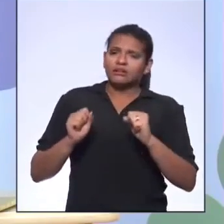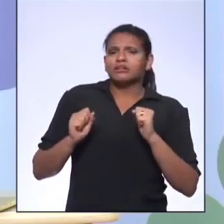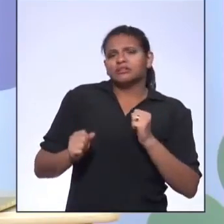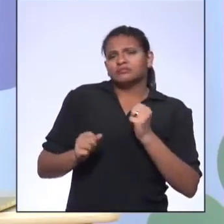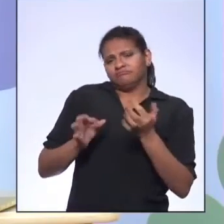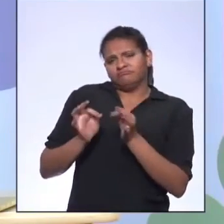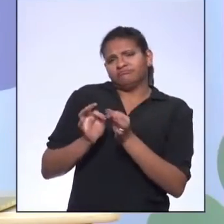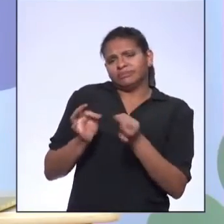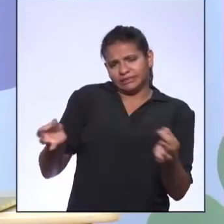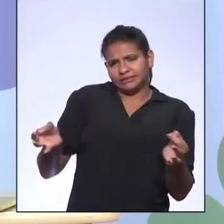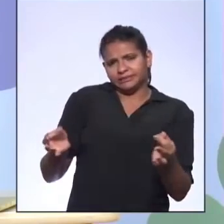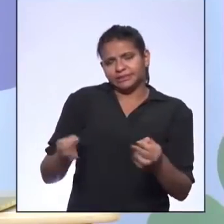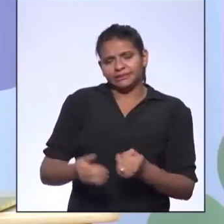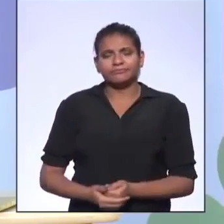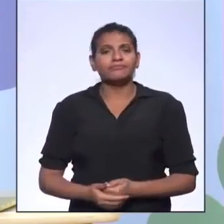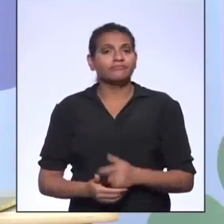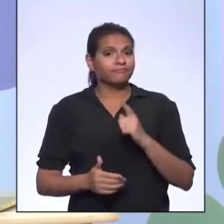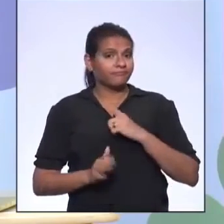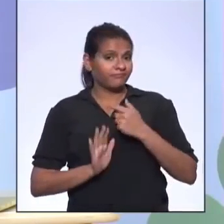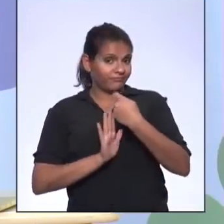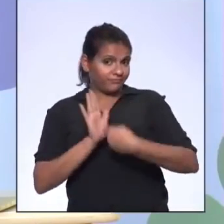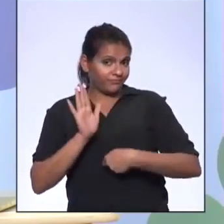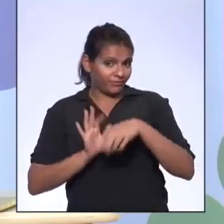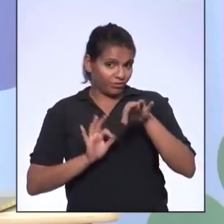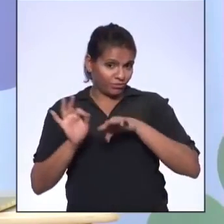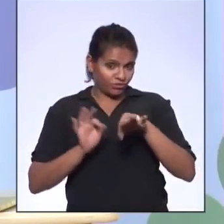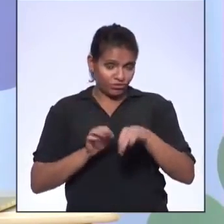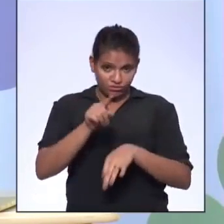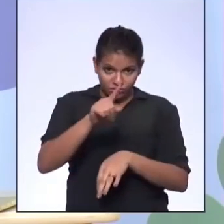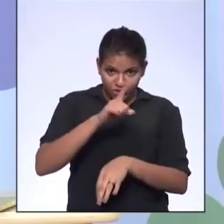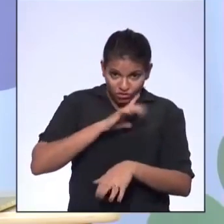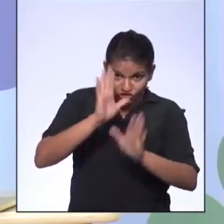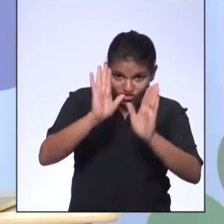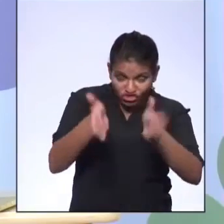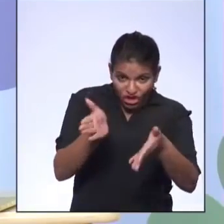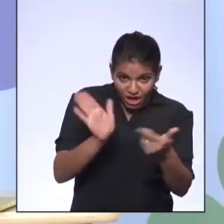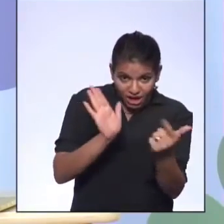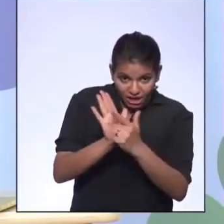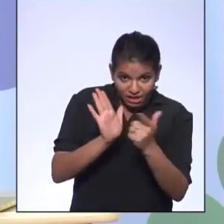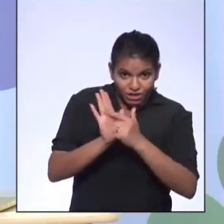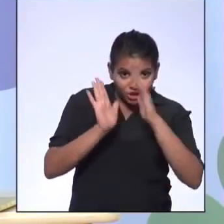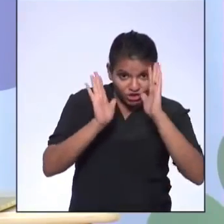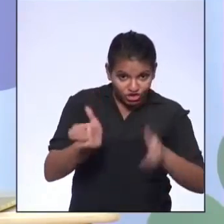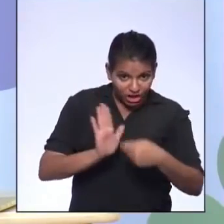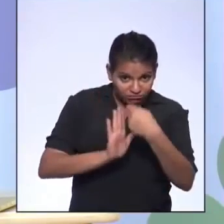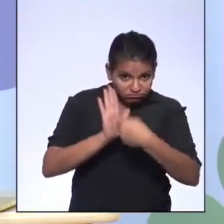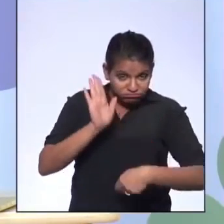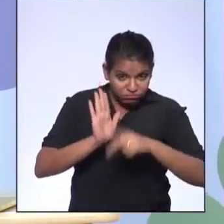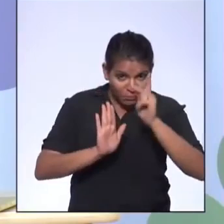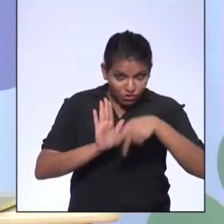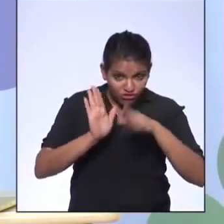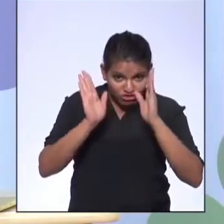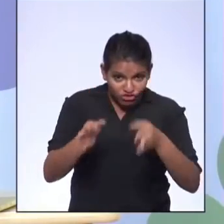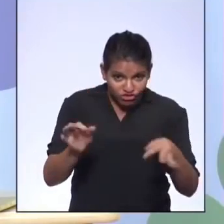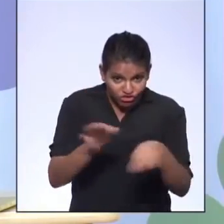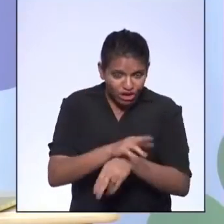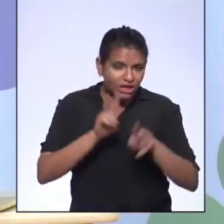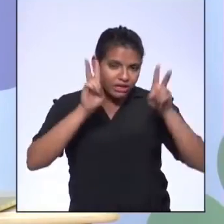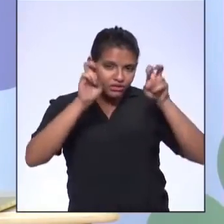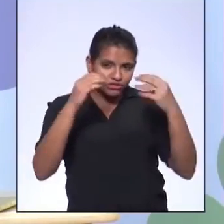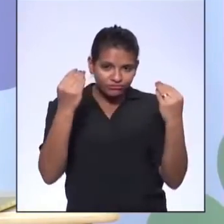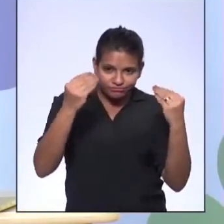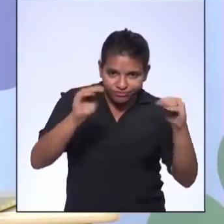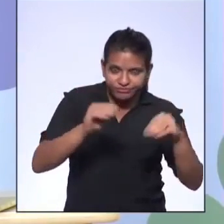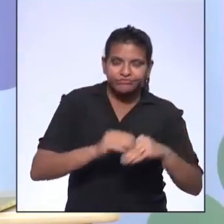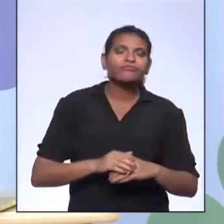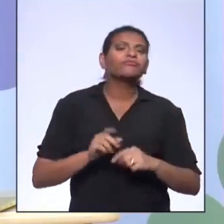continuar o nosso projeto de texto. Então, você está aí com o seu projeto de texto, né? Você colocou o tema, você colocou a tese, você colocou quais são